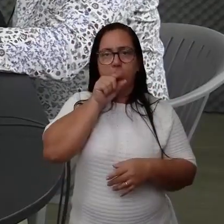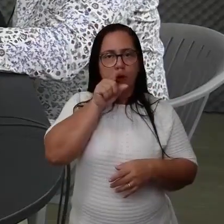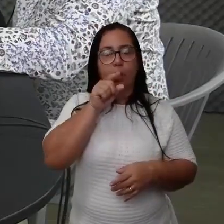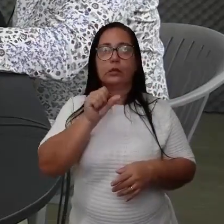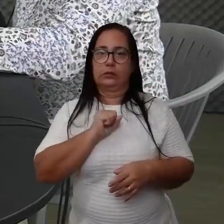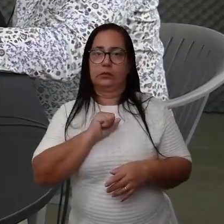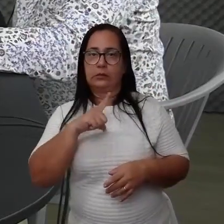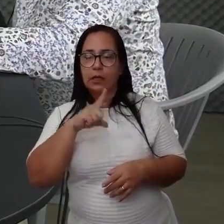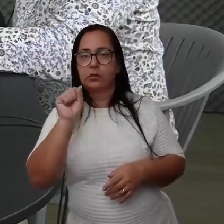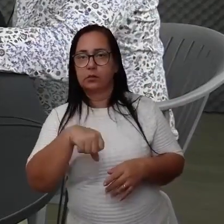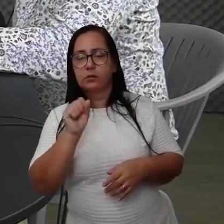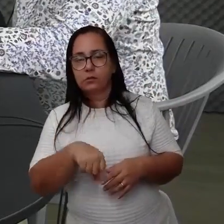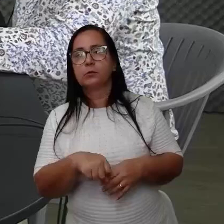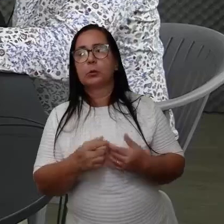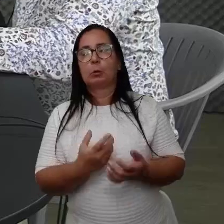sim,